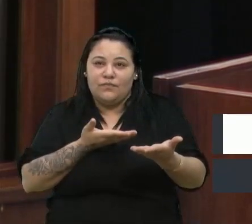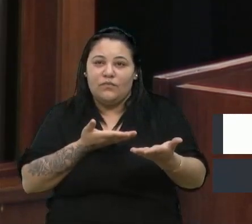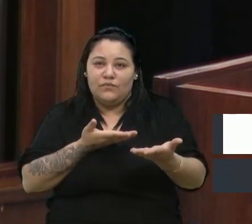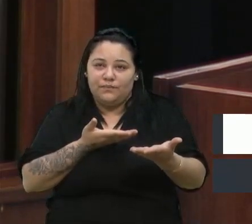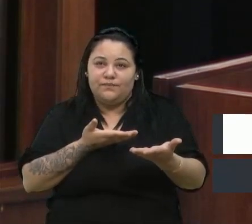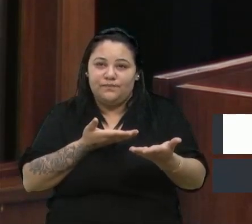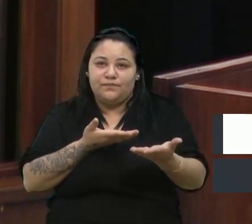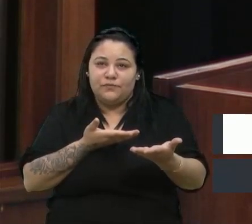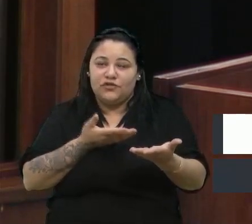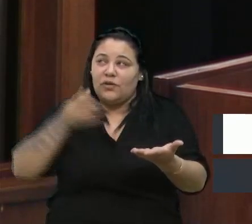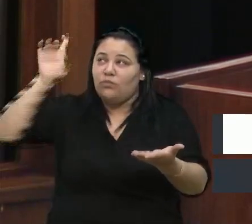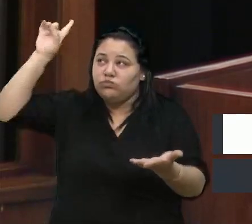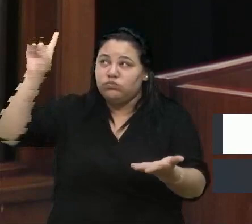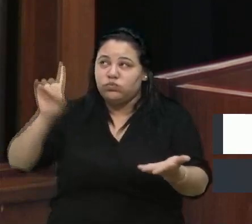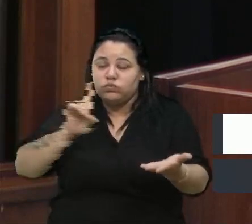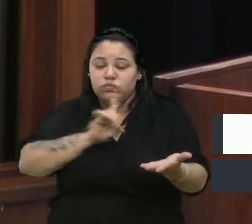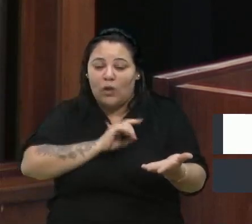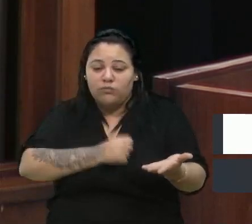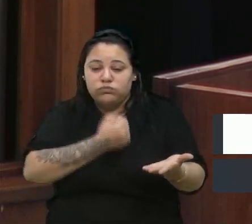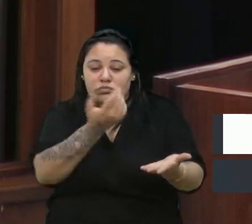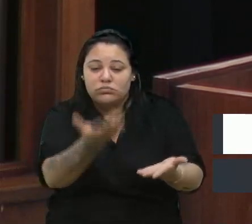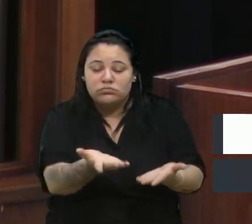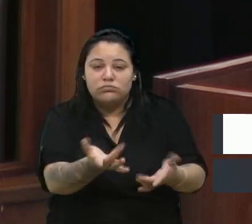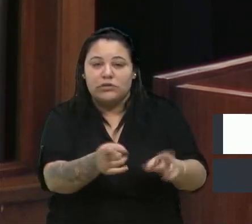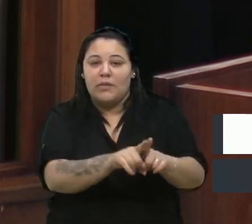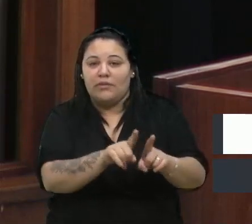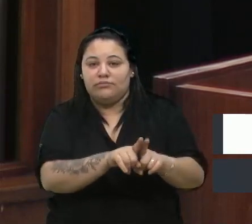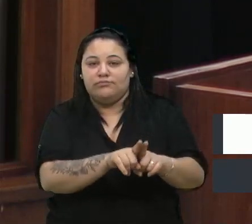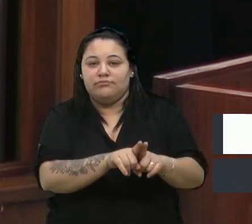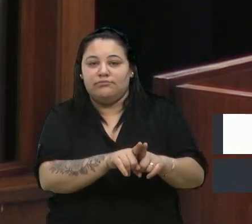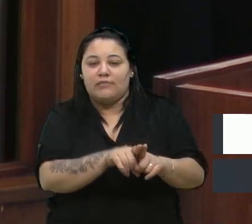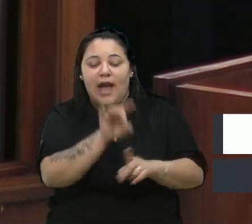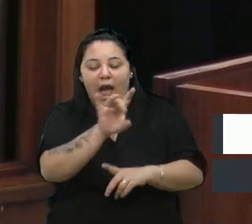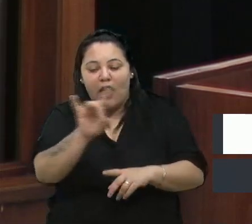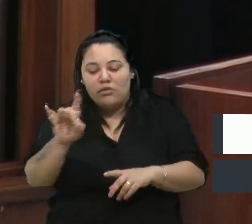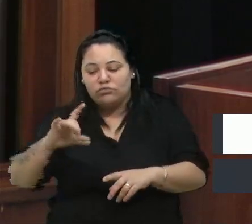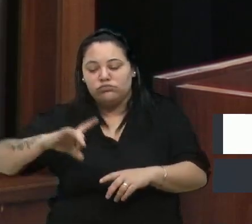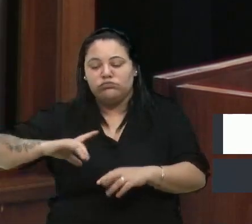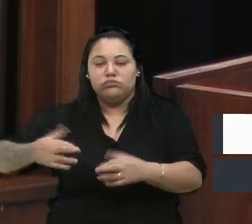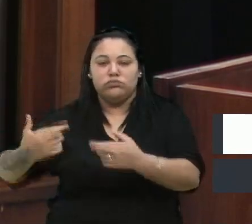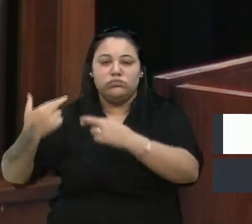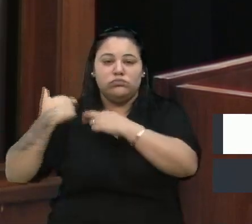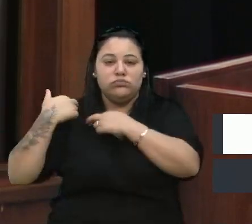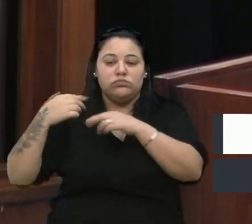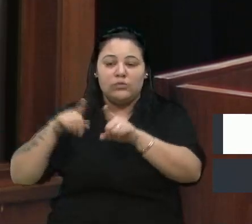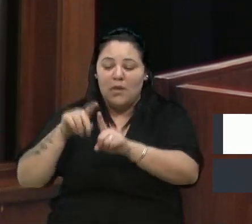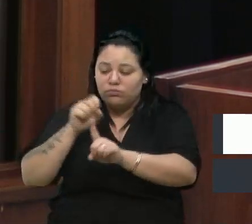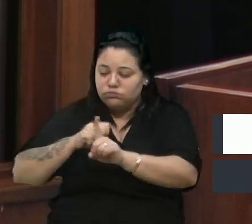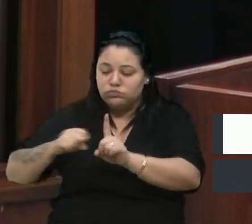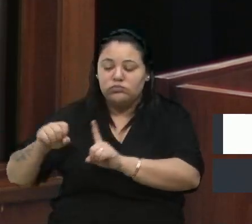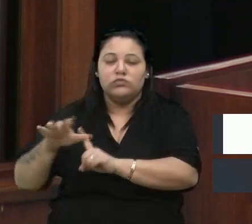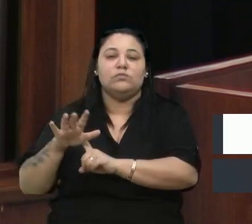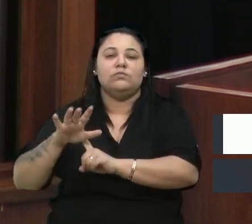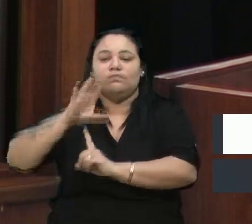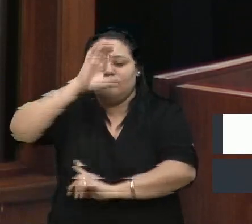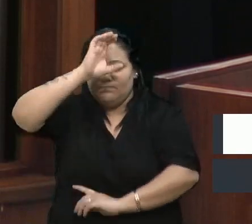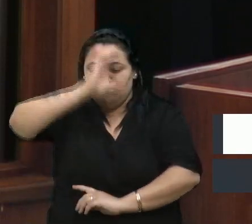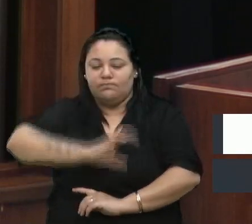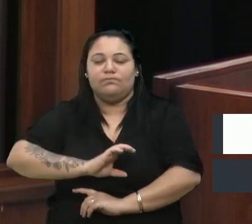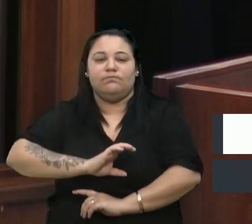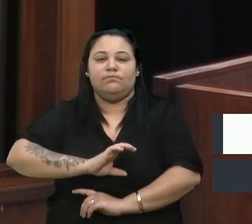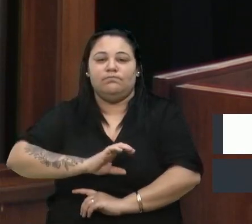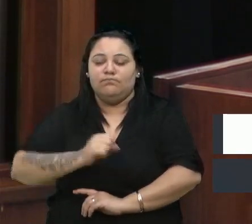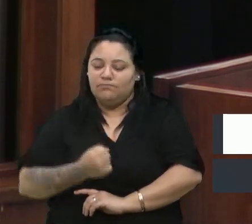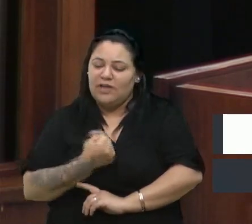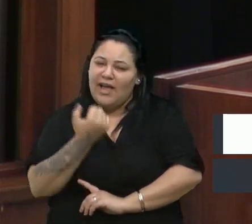universo. E se cada um de nós tiver essa responsabilidade social e cidadã de